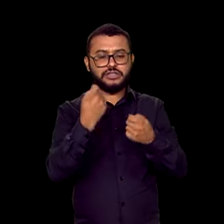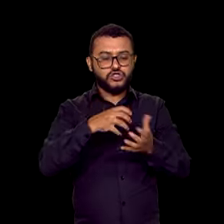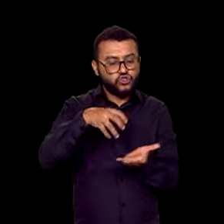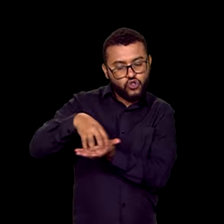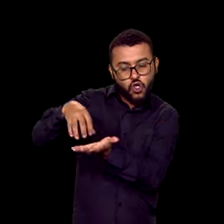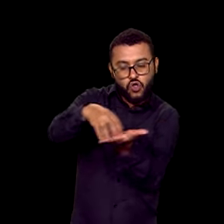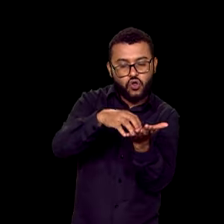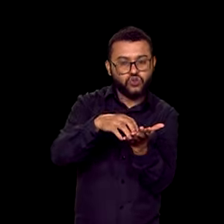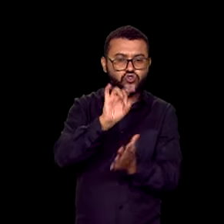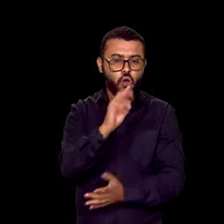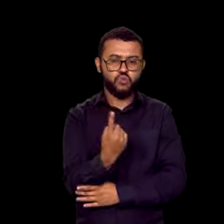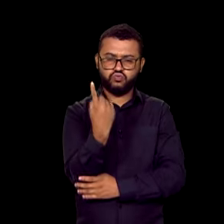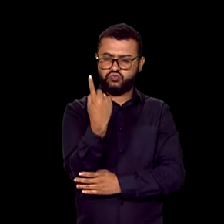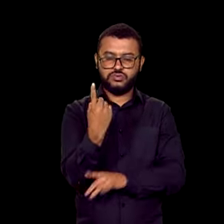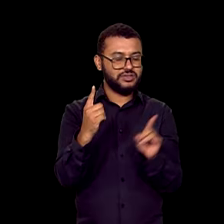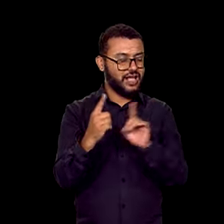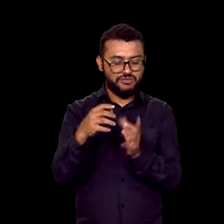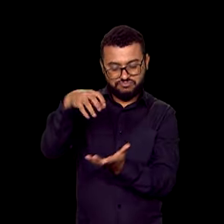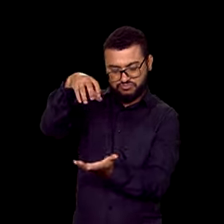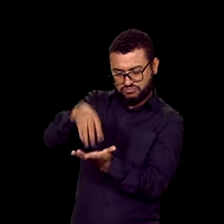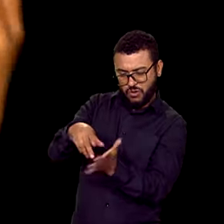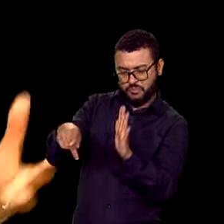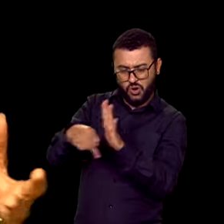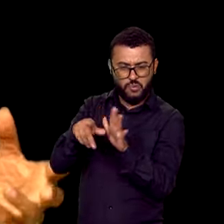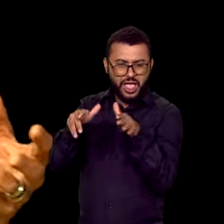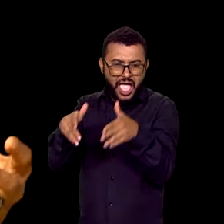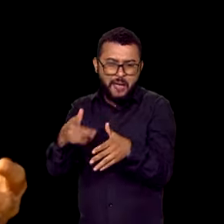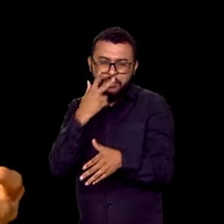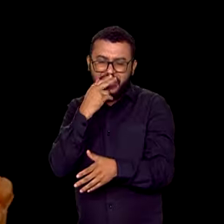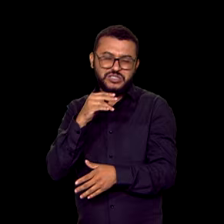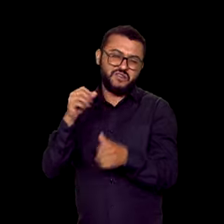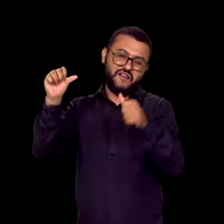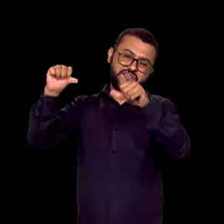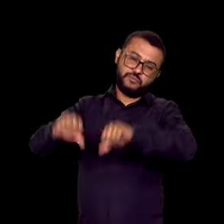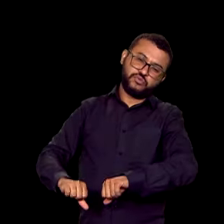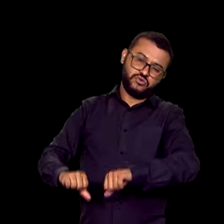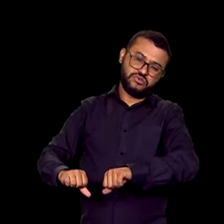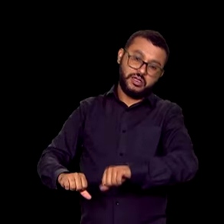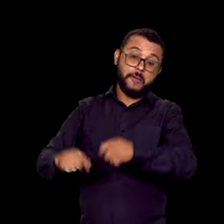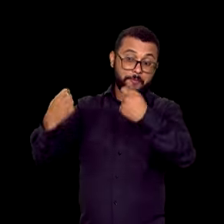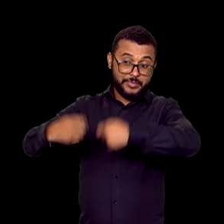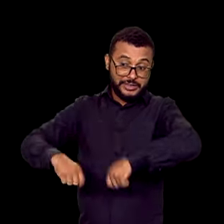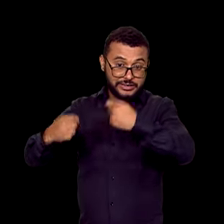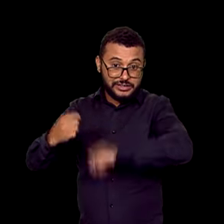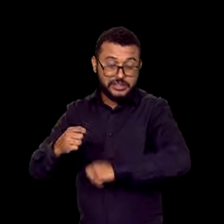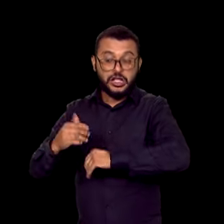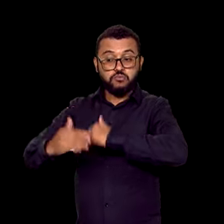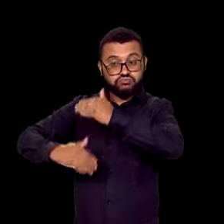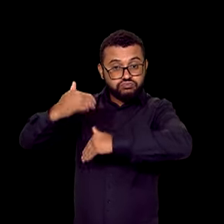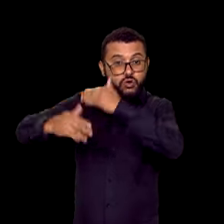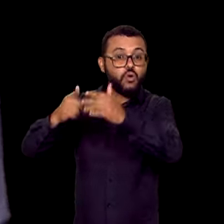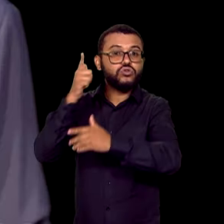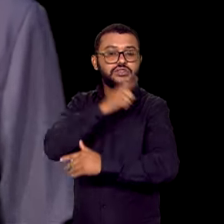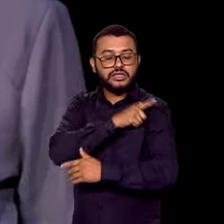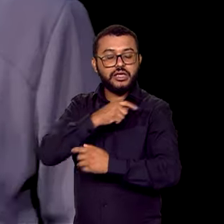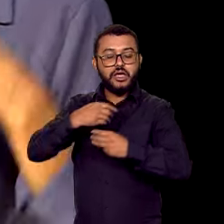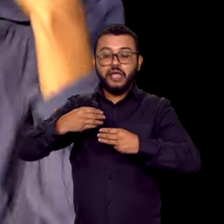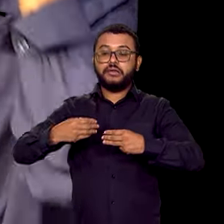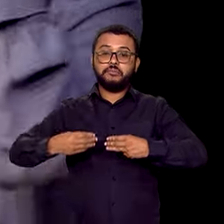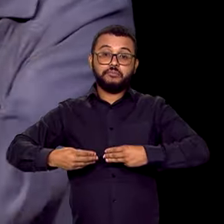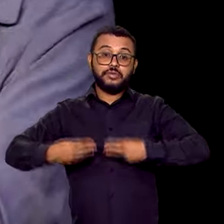setorial. Como política setorial, ela está condenada ao fracasso. Ela só se realiza se tiver no